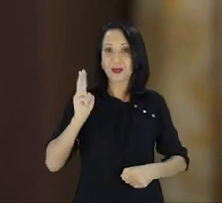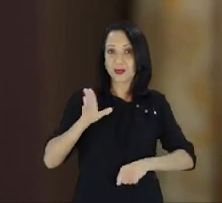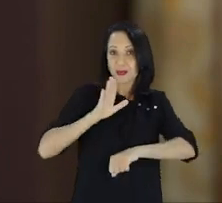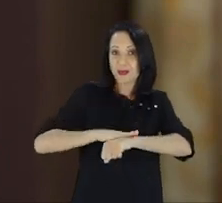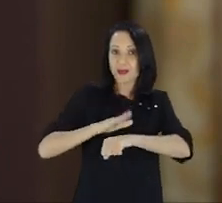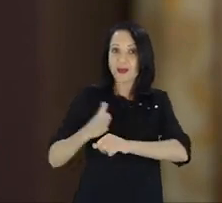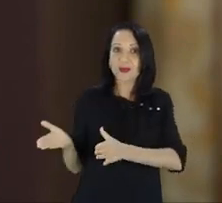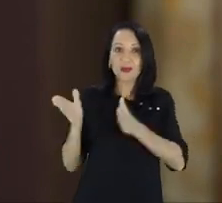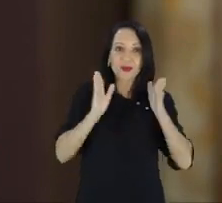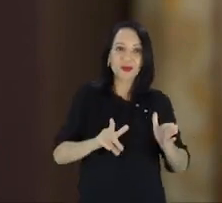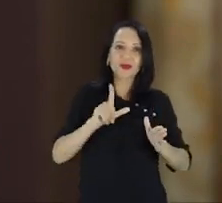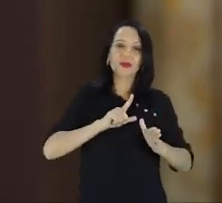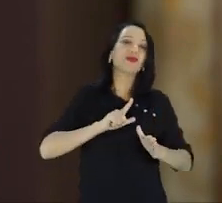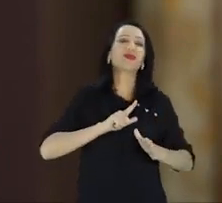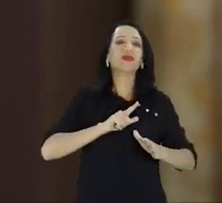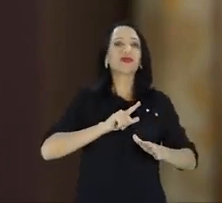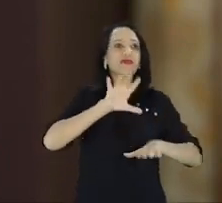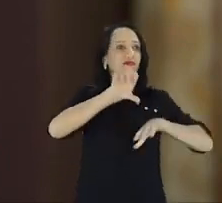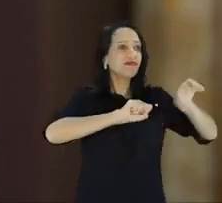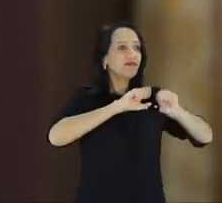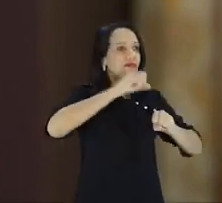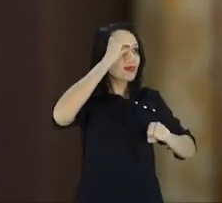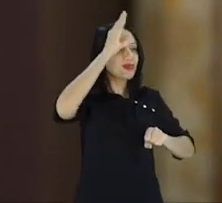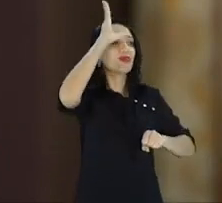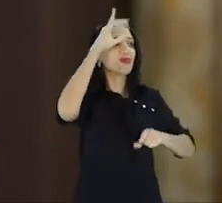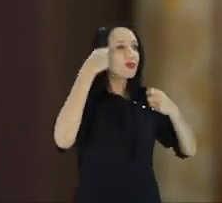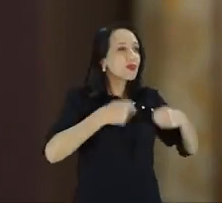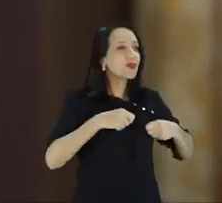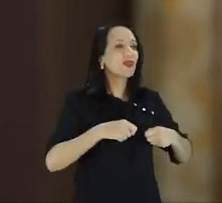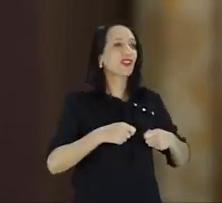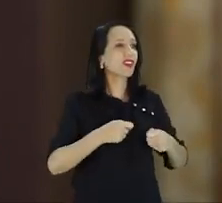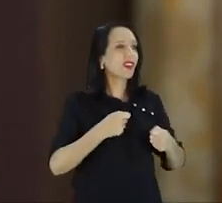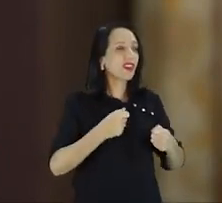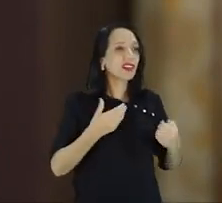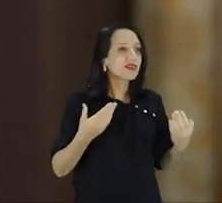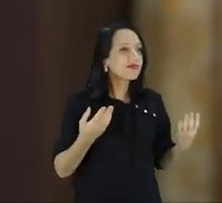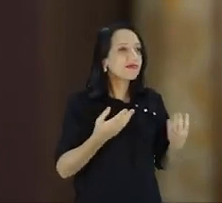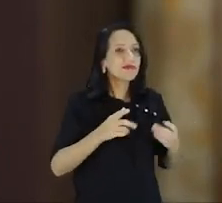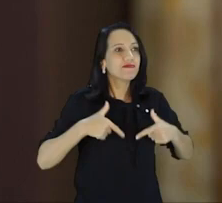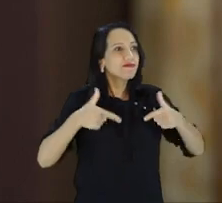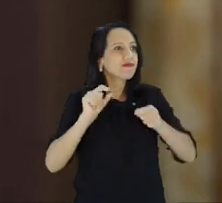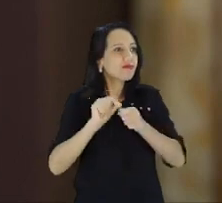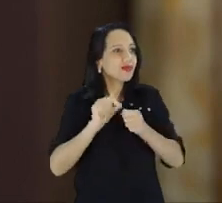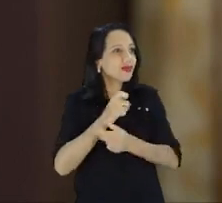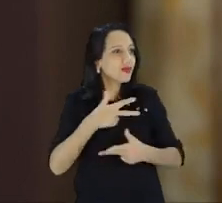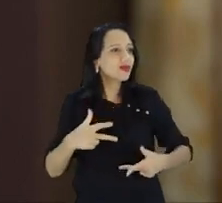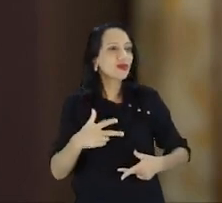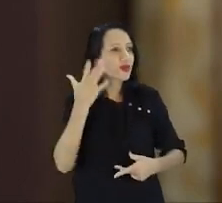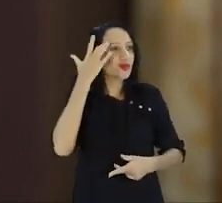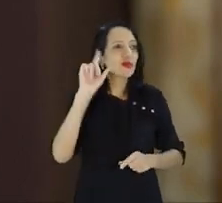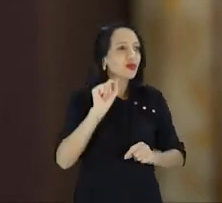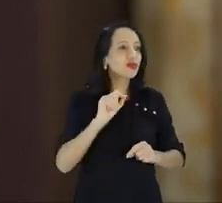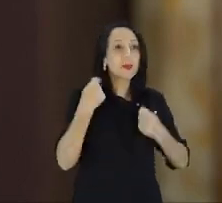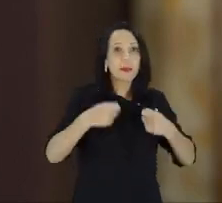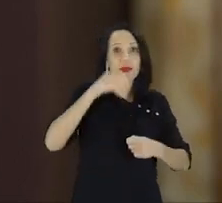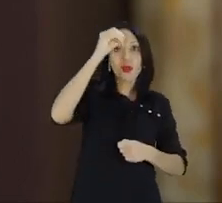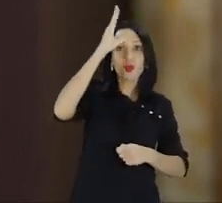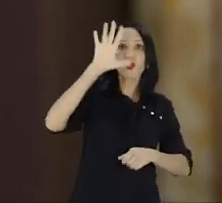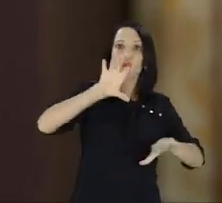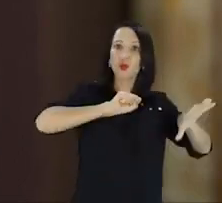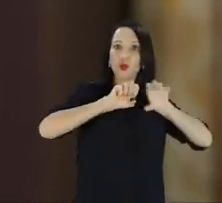também fui em busca de conhecimento eu tinha uma sensação de que eu precisava fazer alguma coisa que eu não sabia muito bem o que era e que para isso eu precisava ter o máximo de